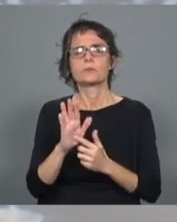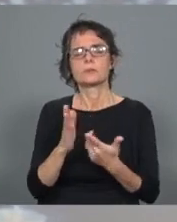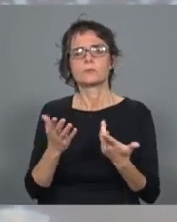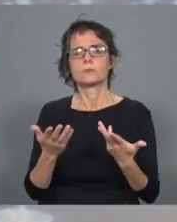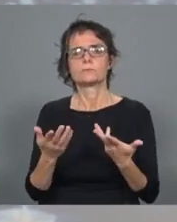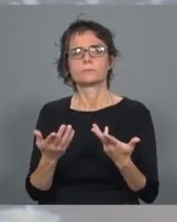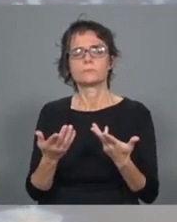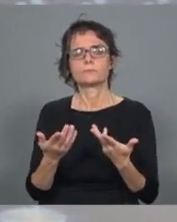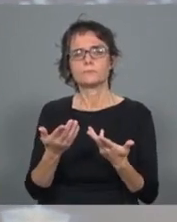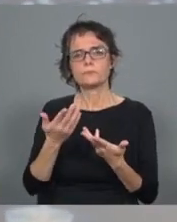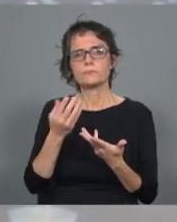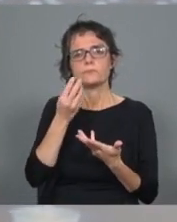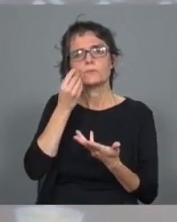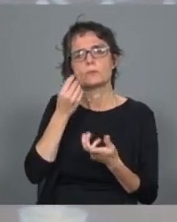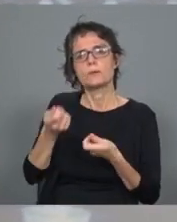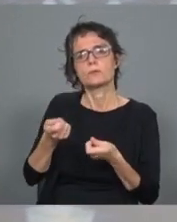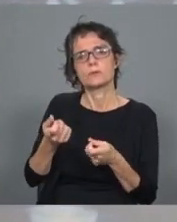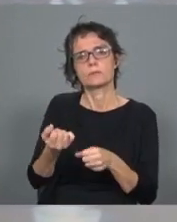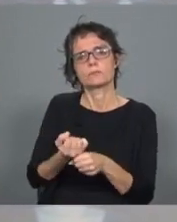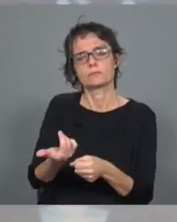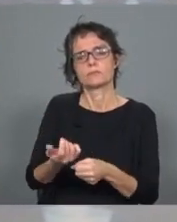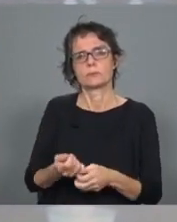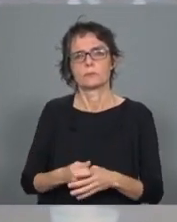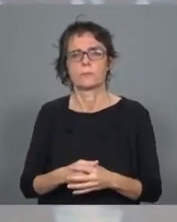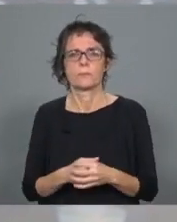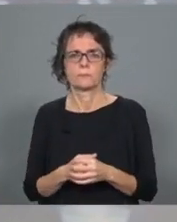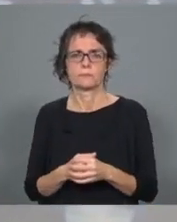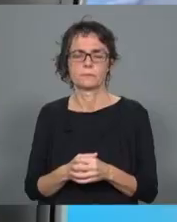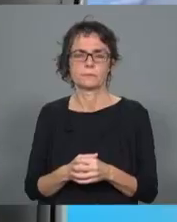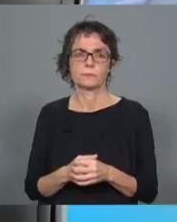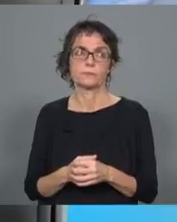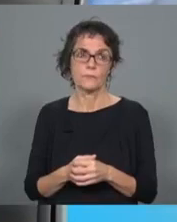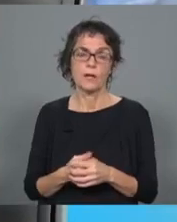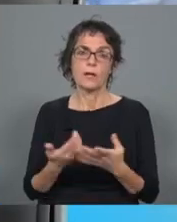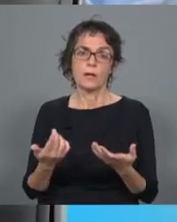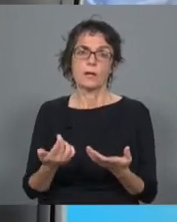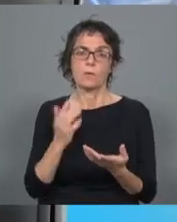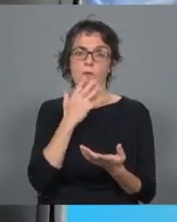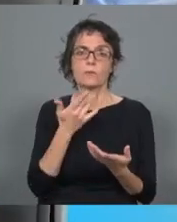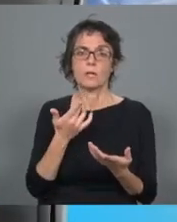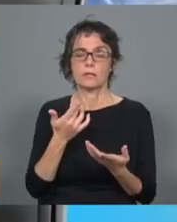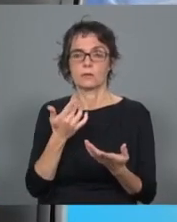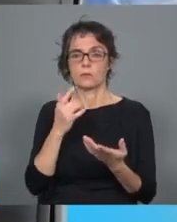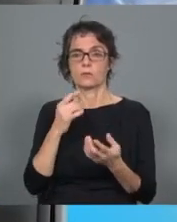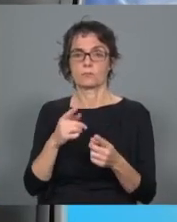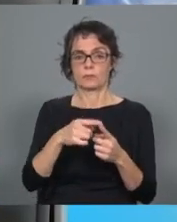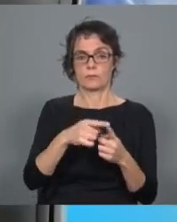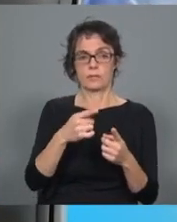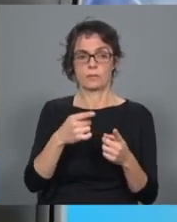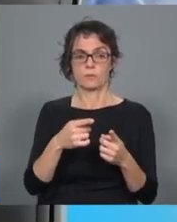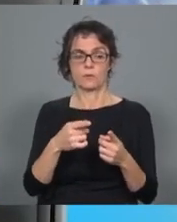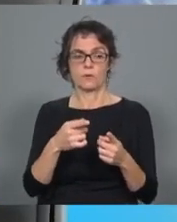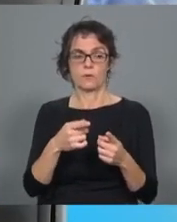é por aqui que se joga um bocadinho os desafios da Caritas. É algures entre a situação que nos rodeia, a emergência e a